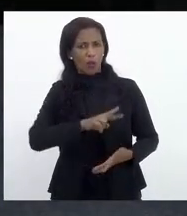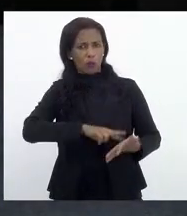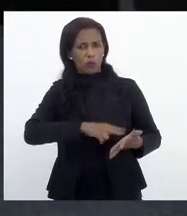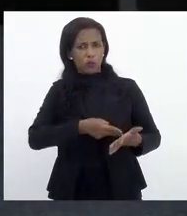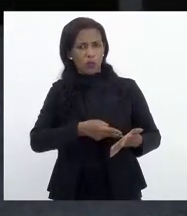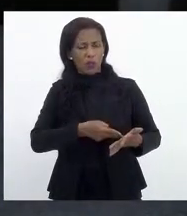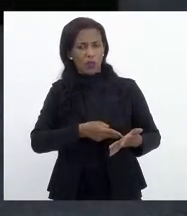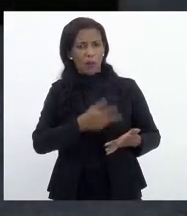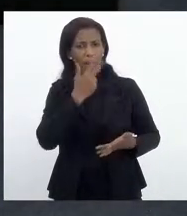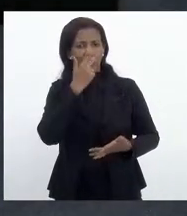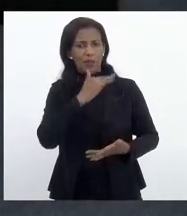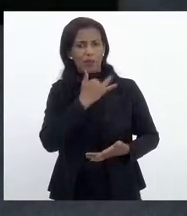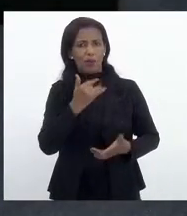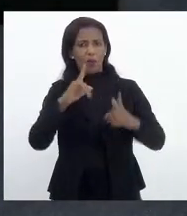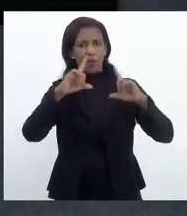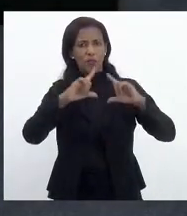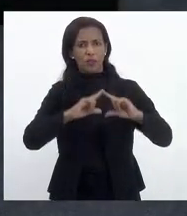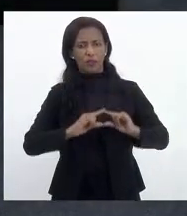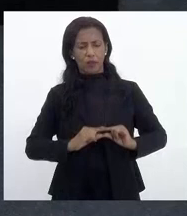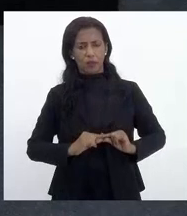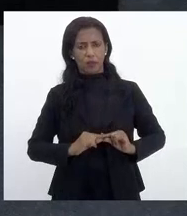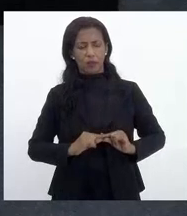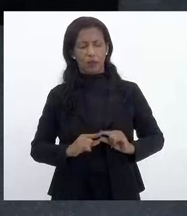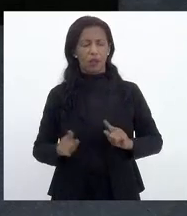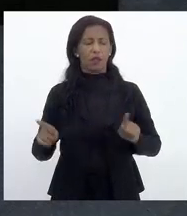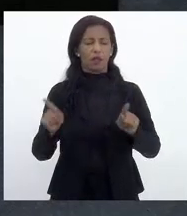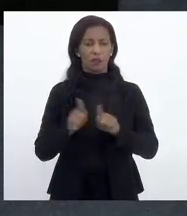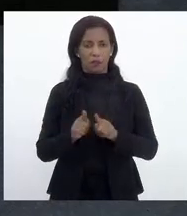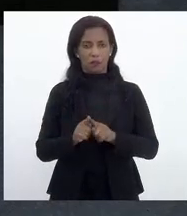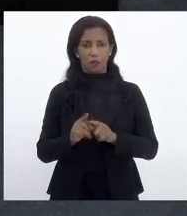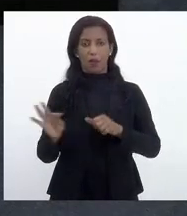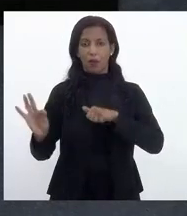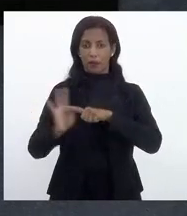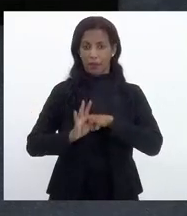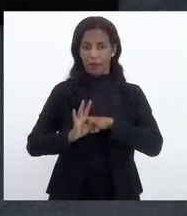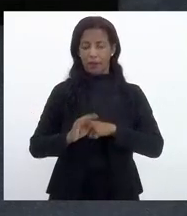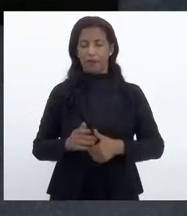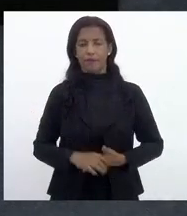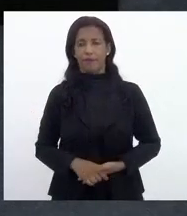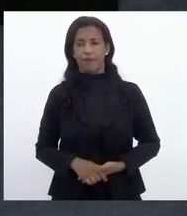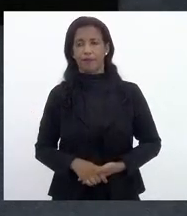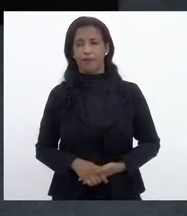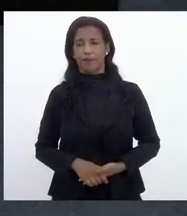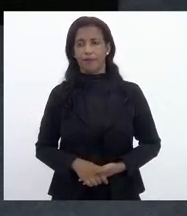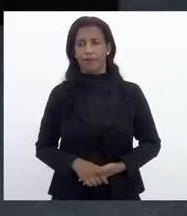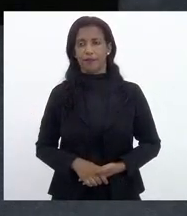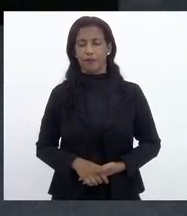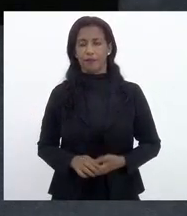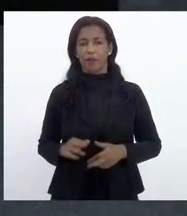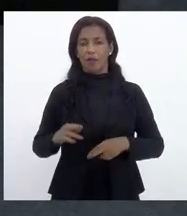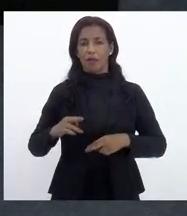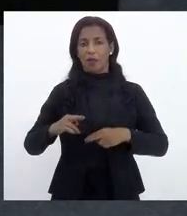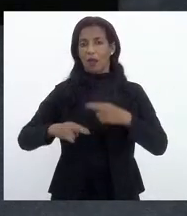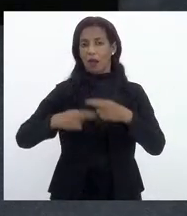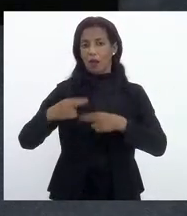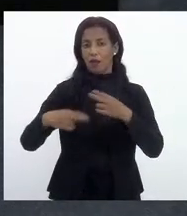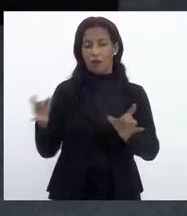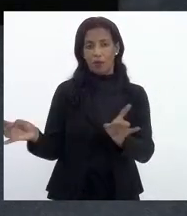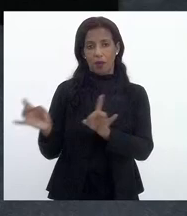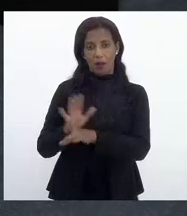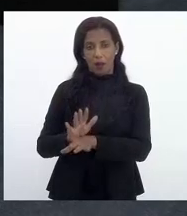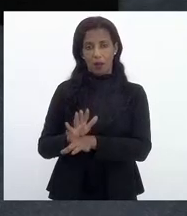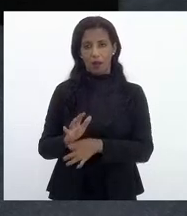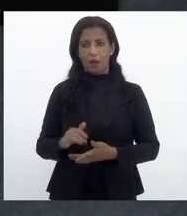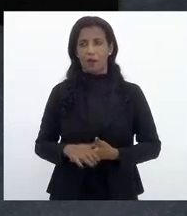reajuste é uma Morte Lenta do treino também Outro ponto agora um ponto técnico pô a a reforma ela acaba